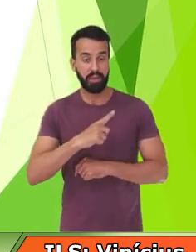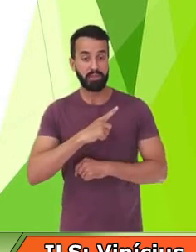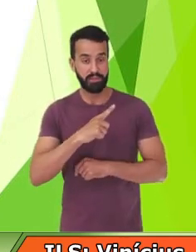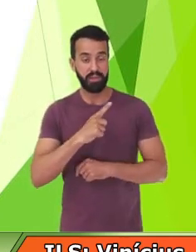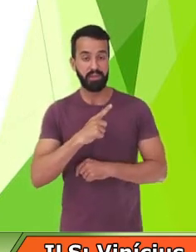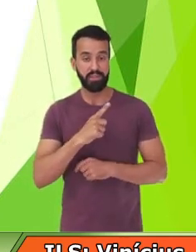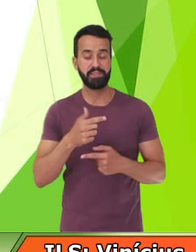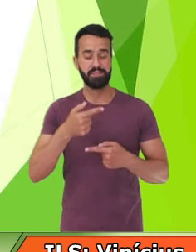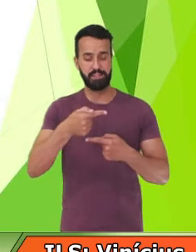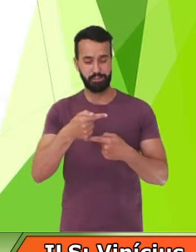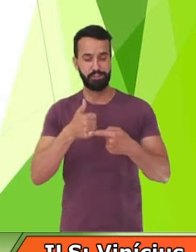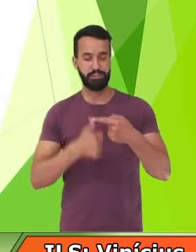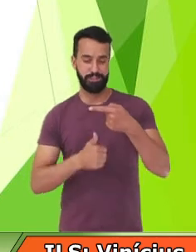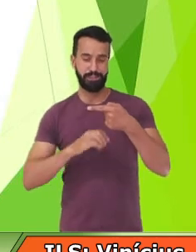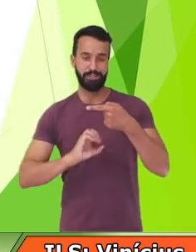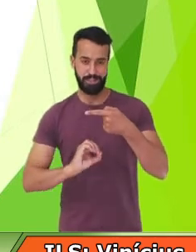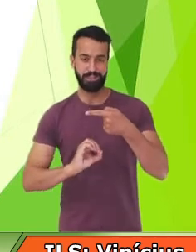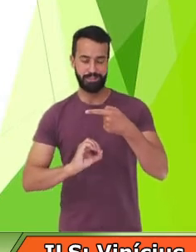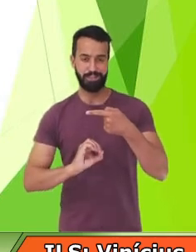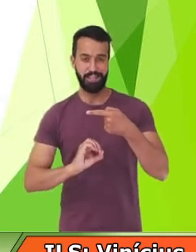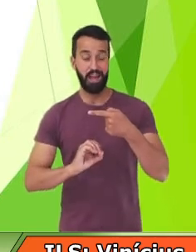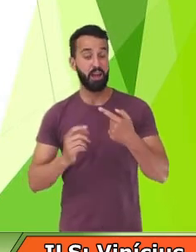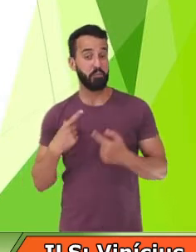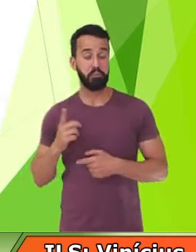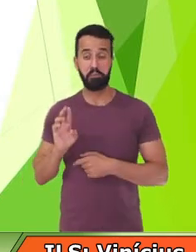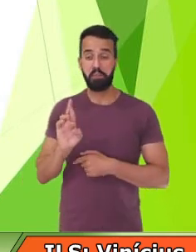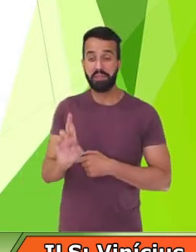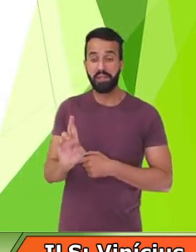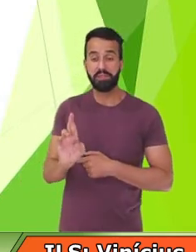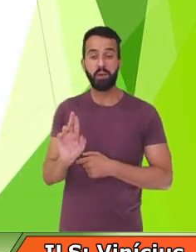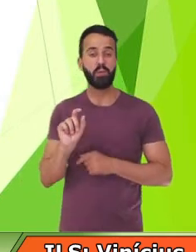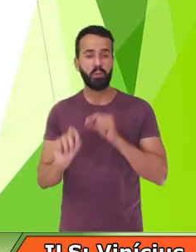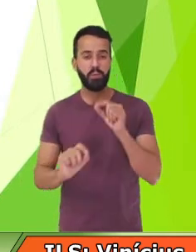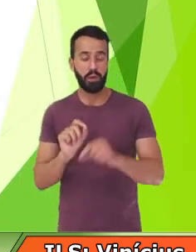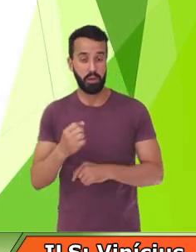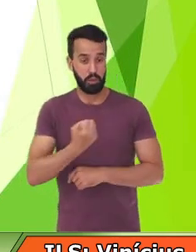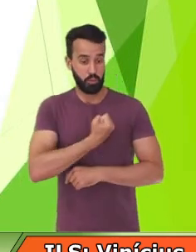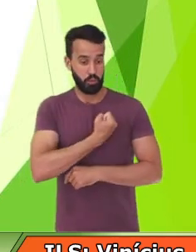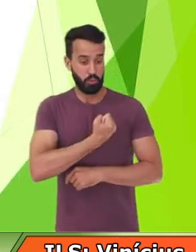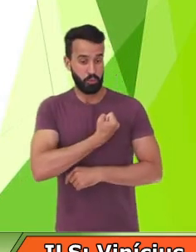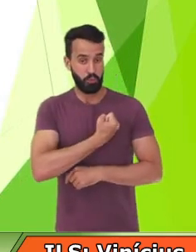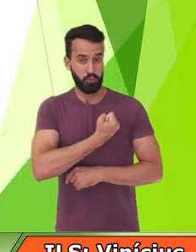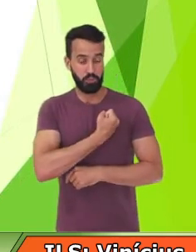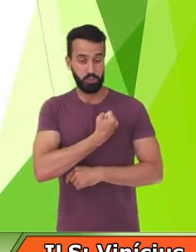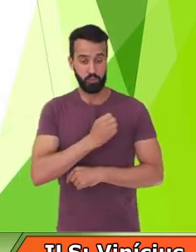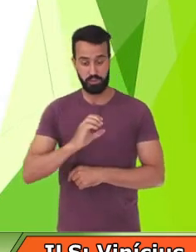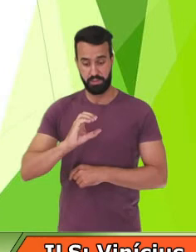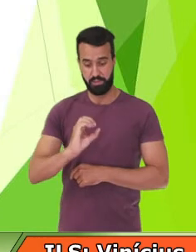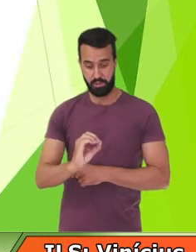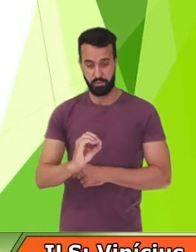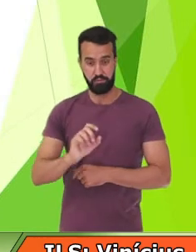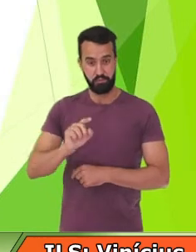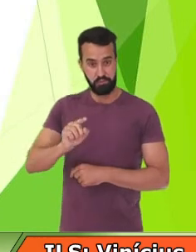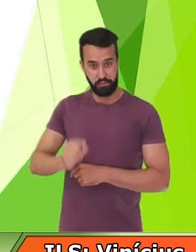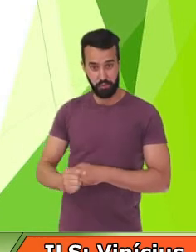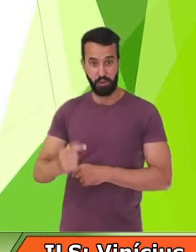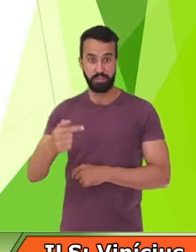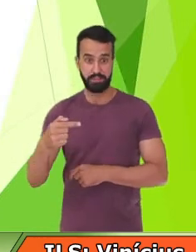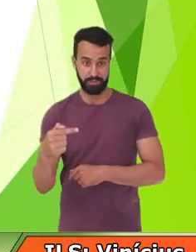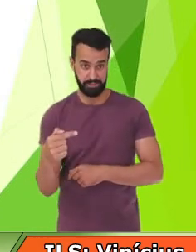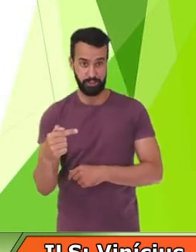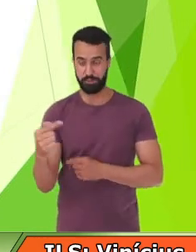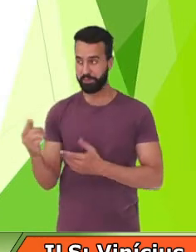minha fração, que também pode ser representada pelo número decimal 0,7. Porque se